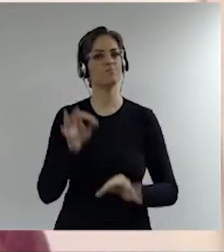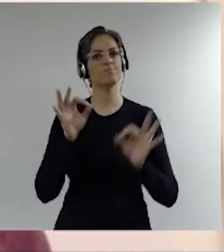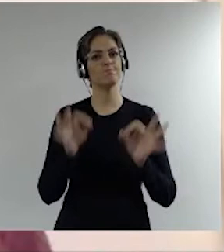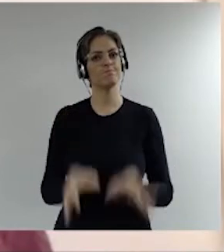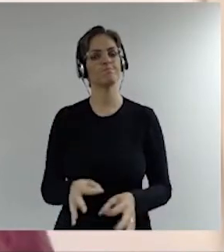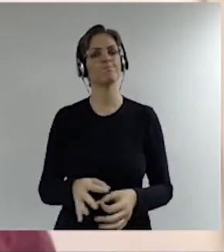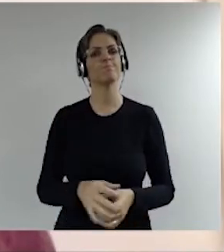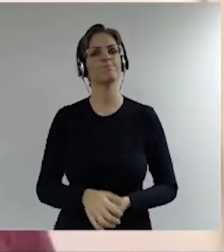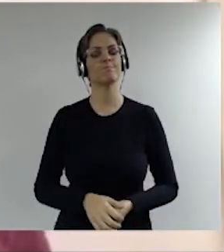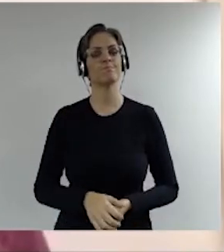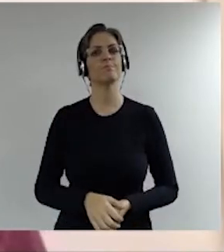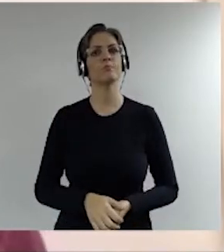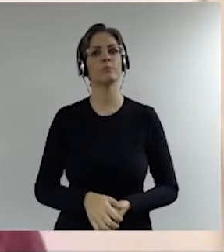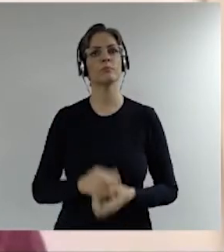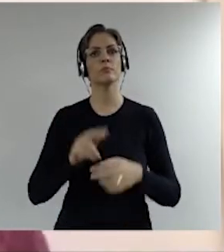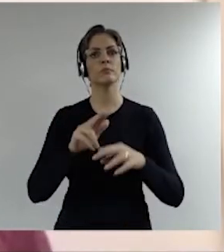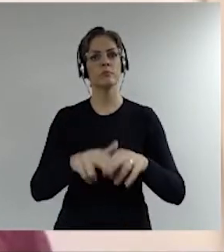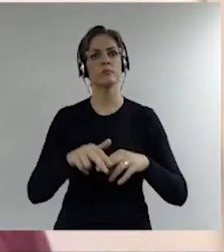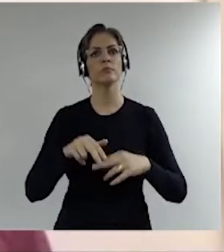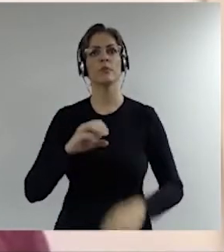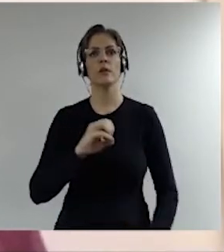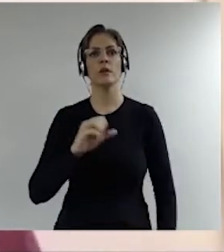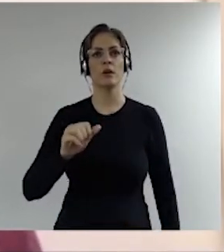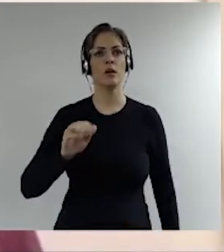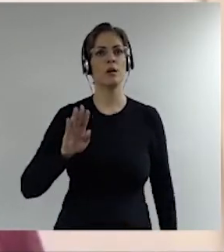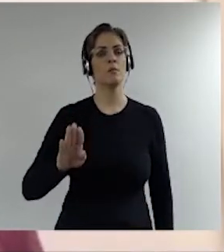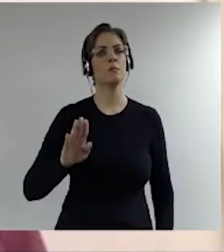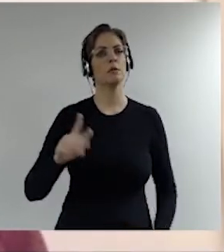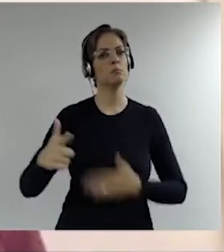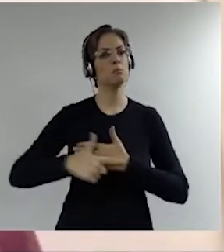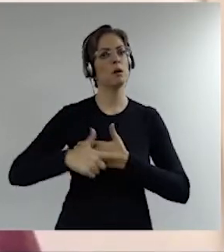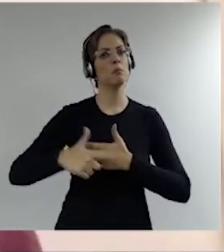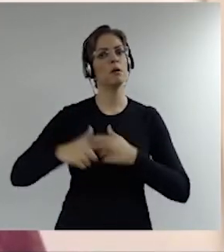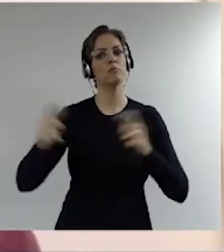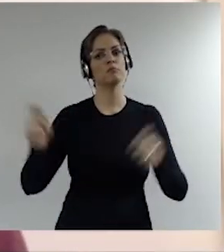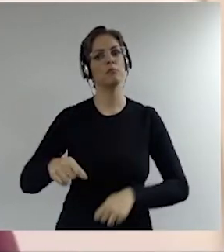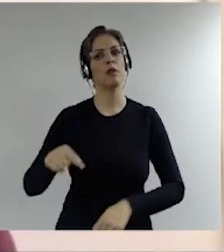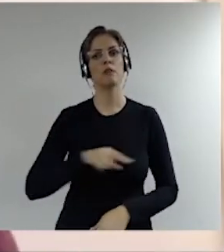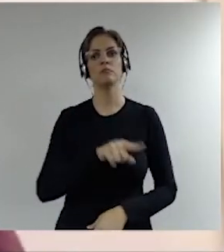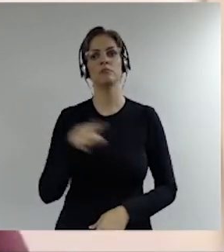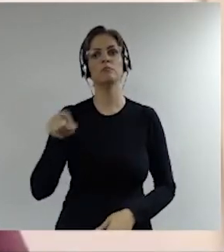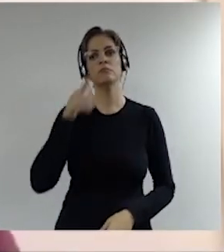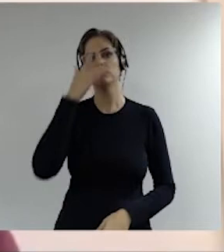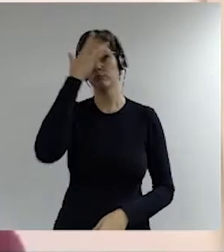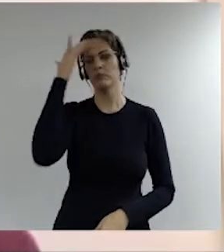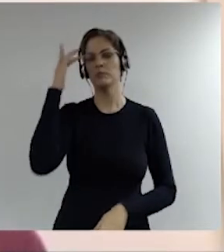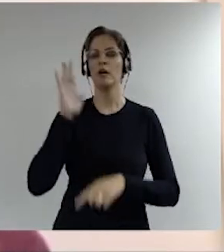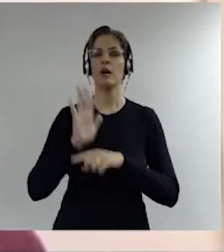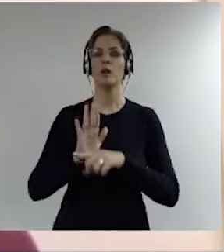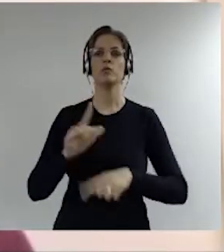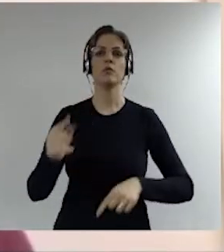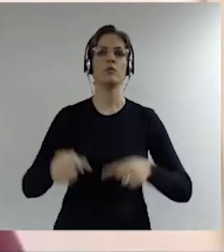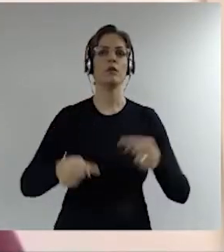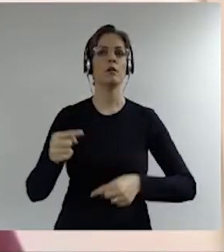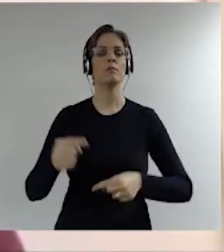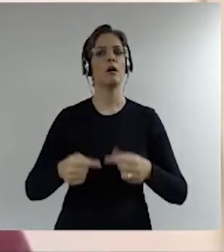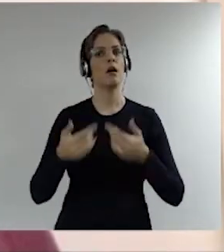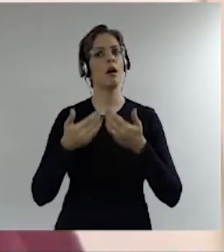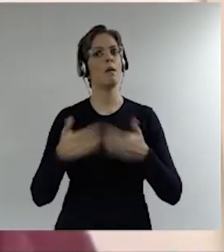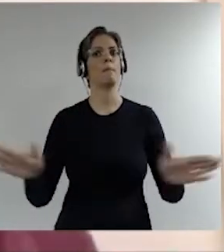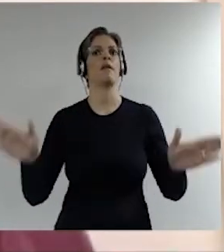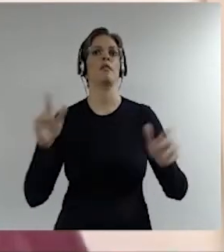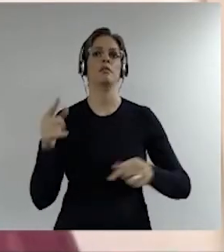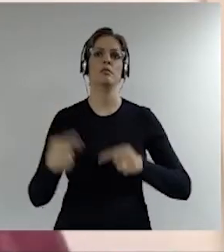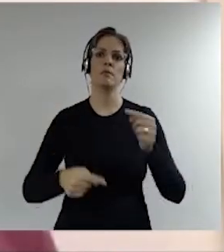que há um brilhante papel que a OAB, que as pessoas que estão aqui podem contribuir para poder iniciar esse debate, abrir esse